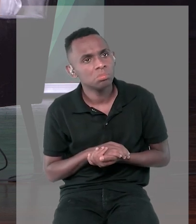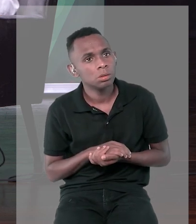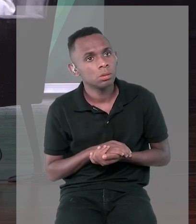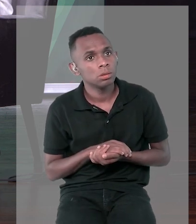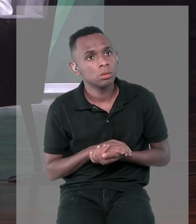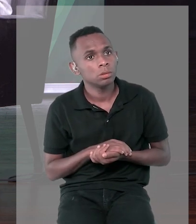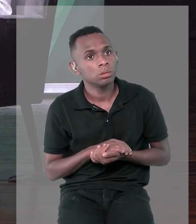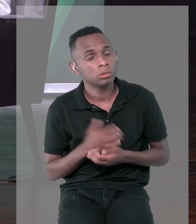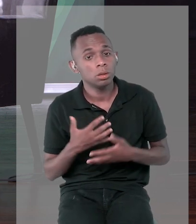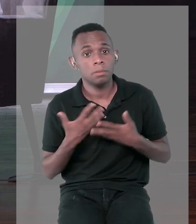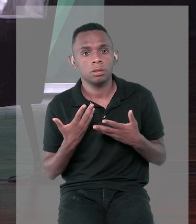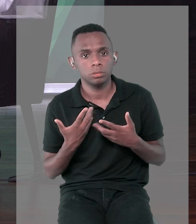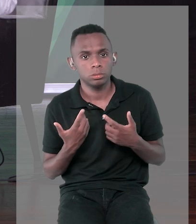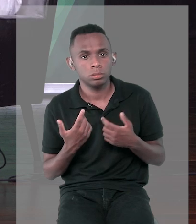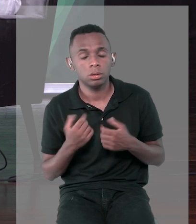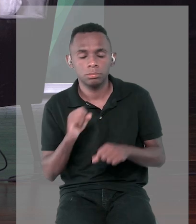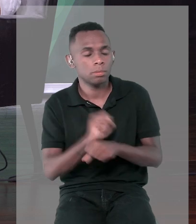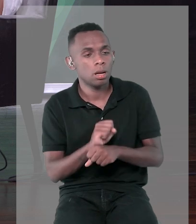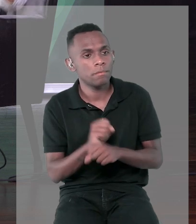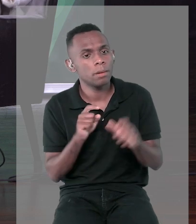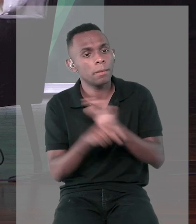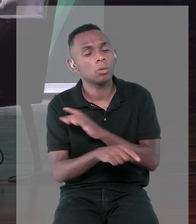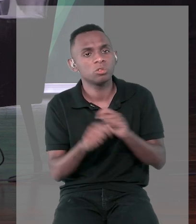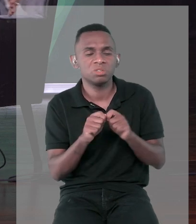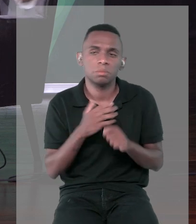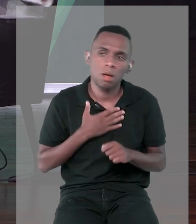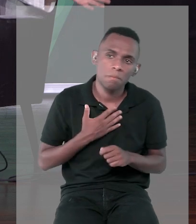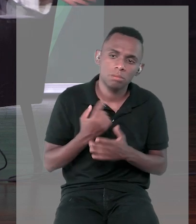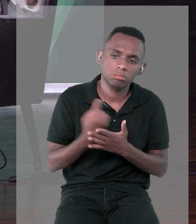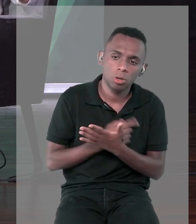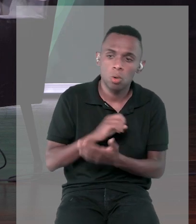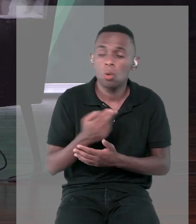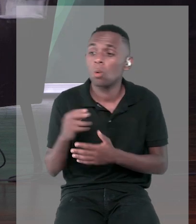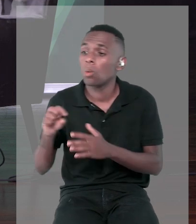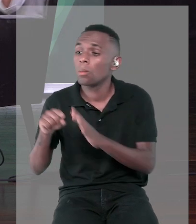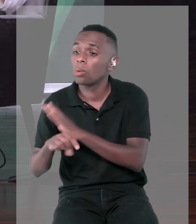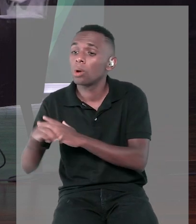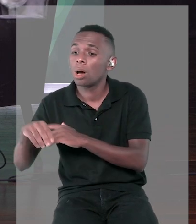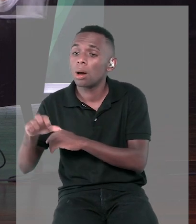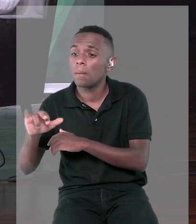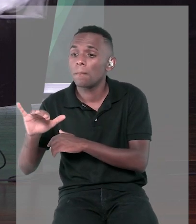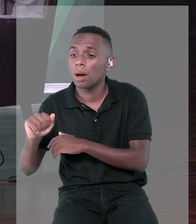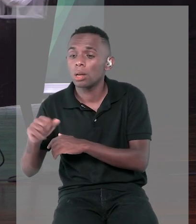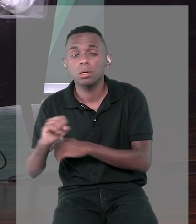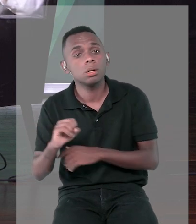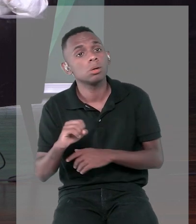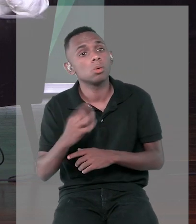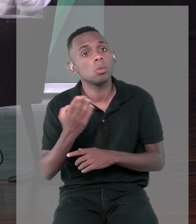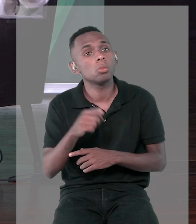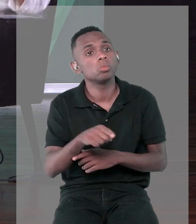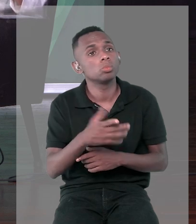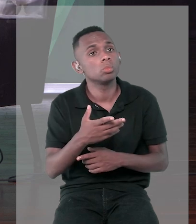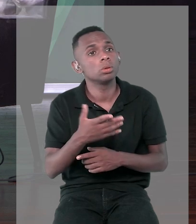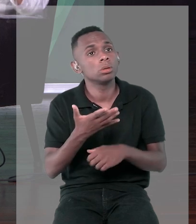de repente, ele parava e fazia uma pergunta, né, para mim, para Maria Fernanda, para o cara do corpo, que faz aquele